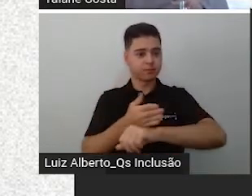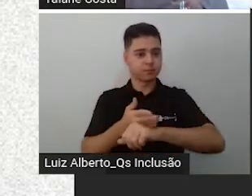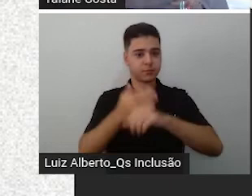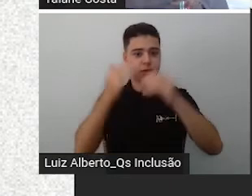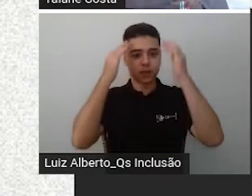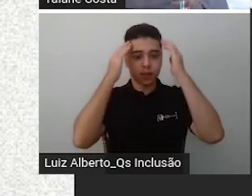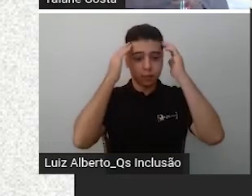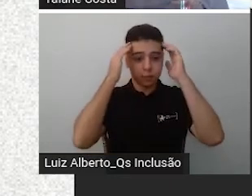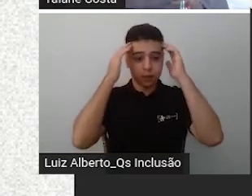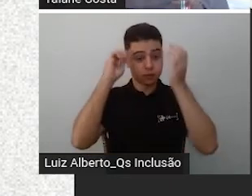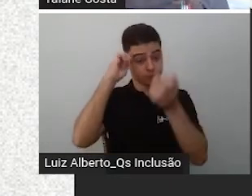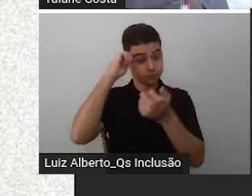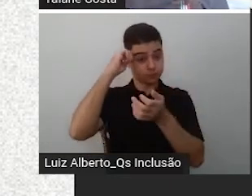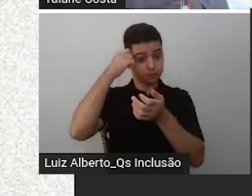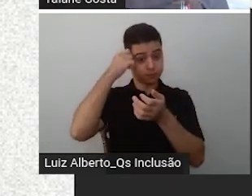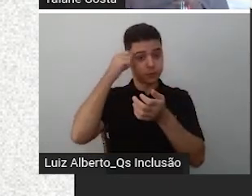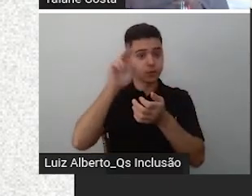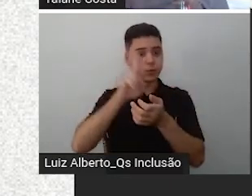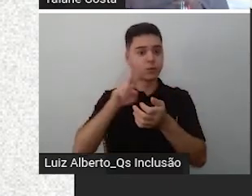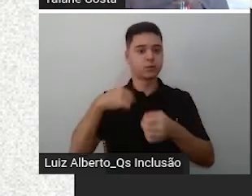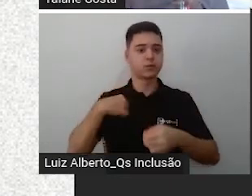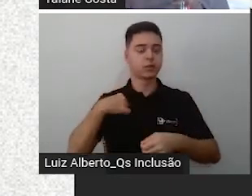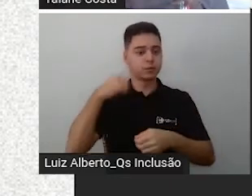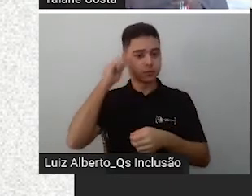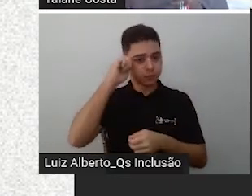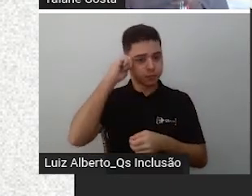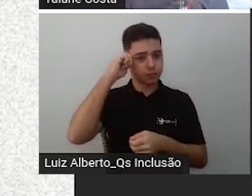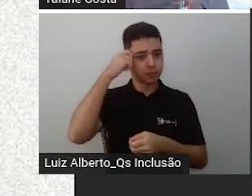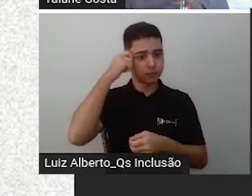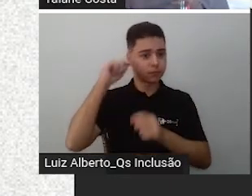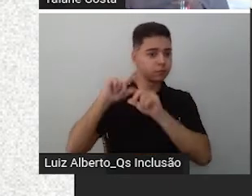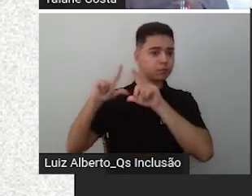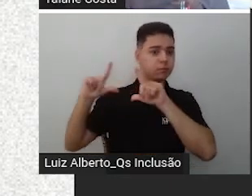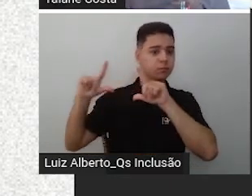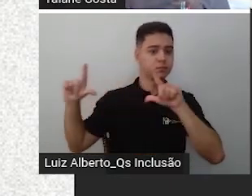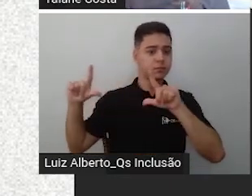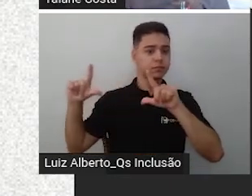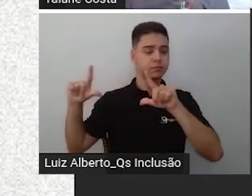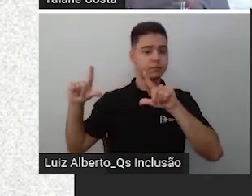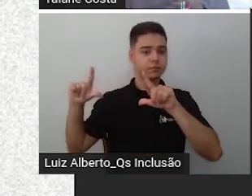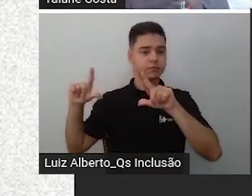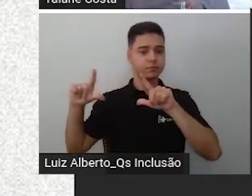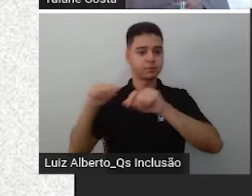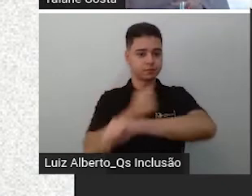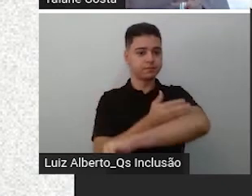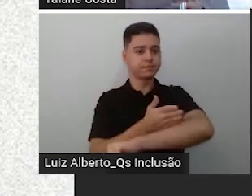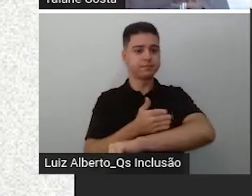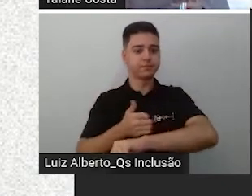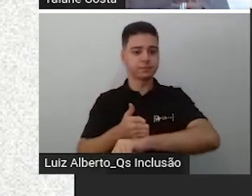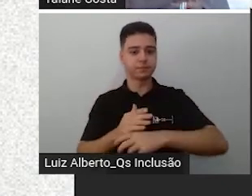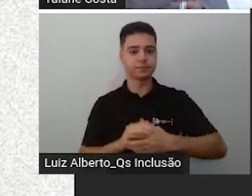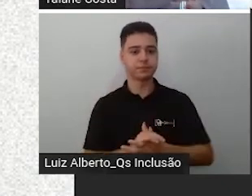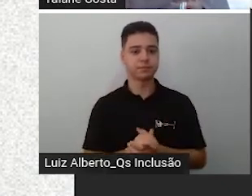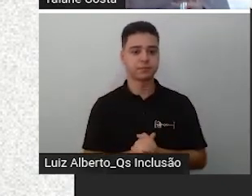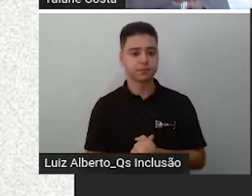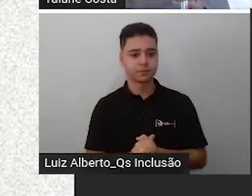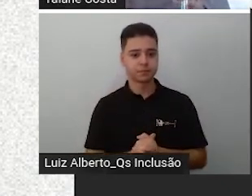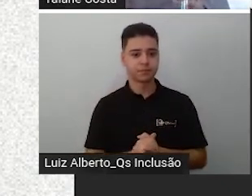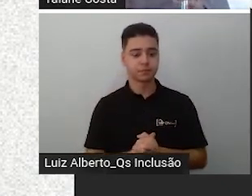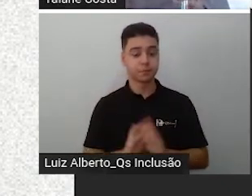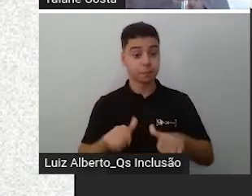cabelos escuros, eu uso uma camisa preta e ao fundo uma parede branca.